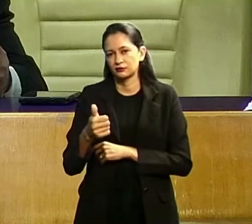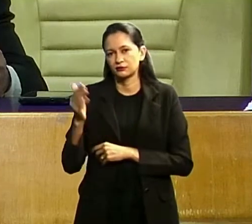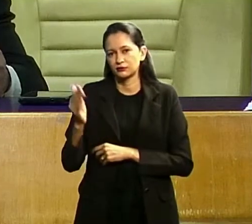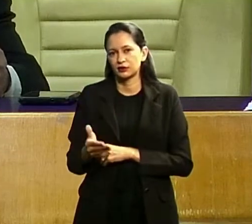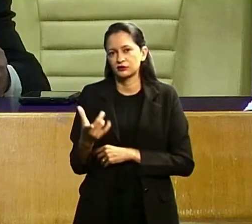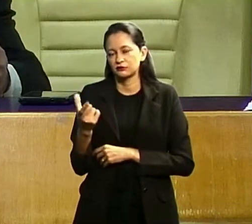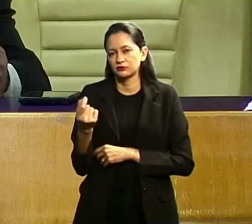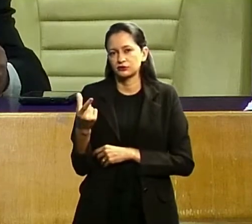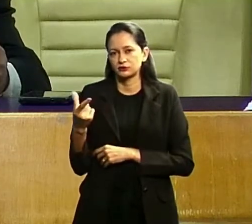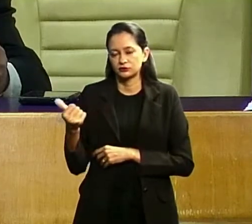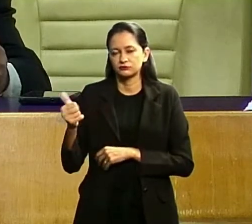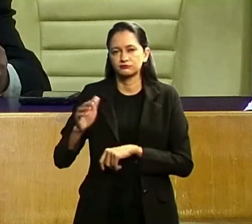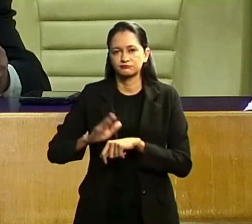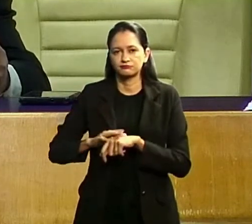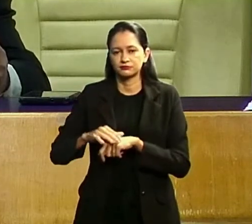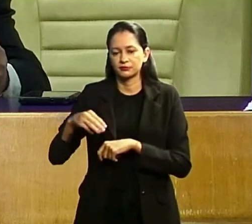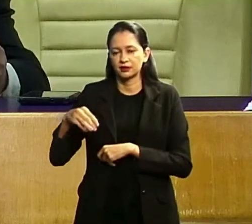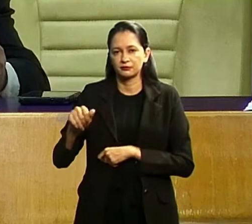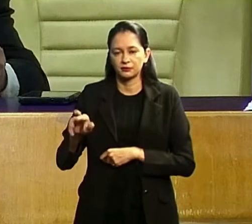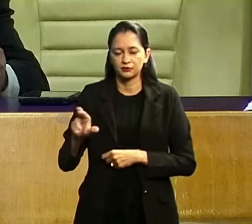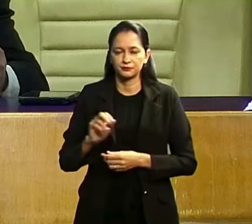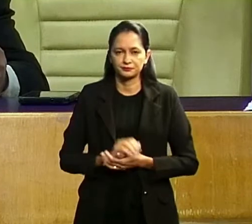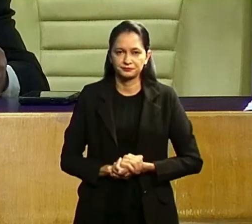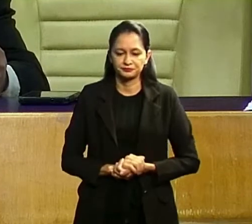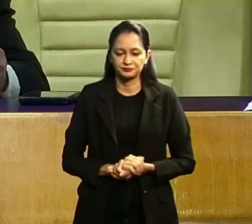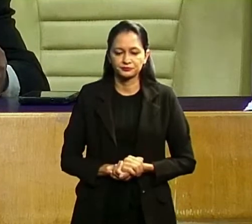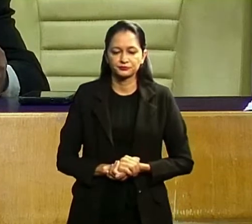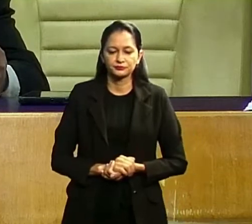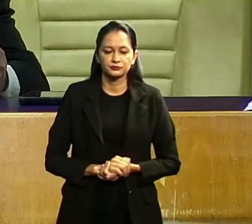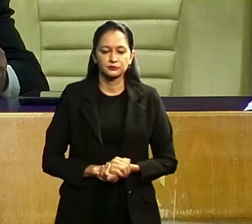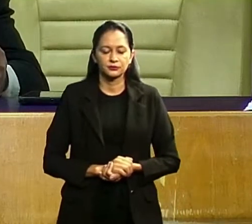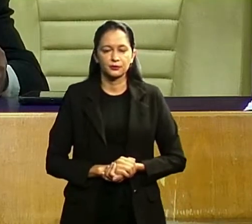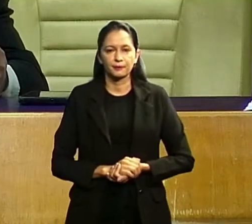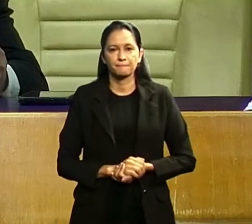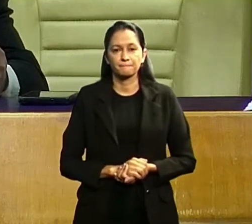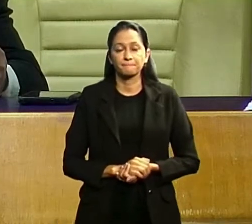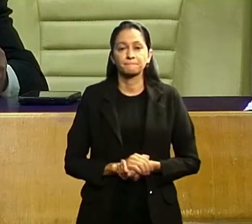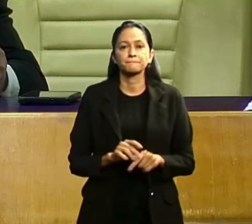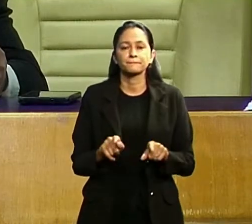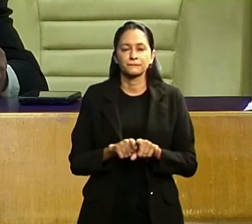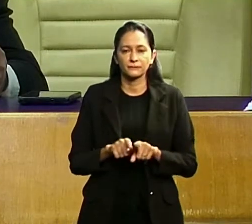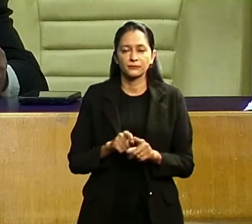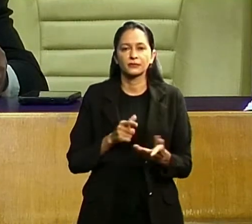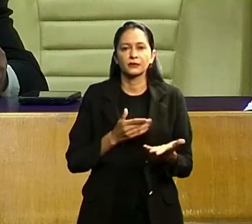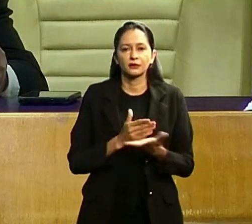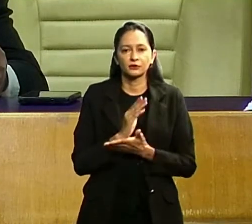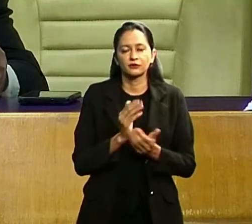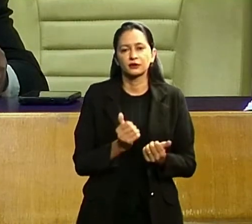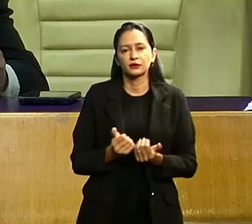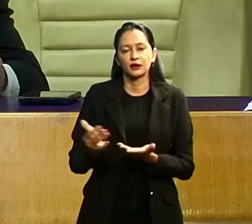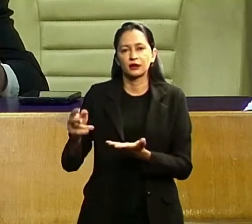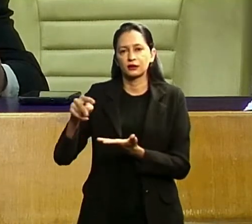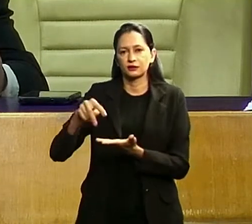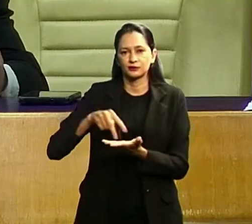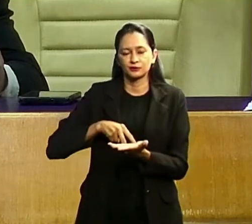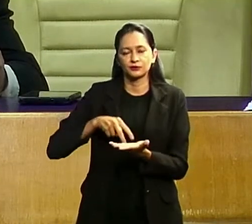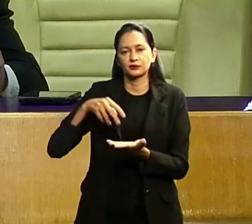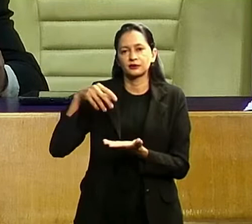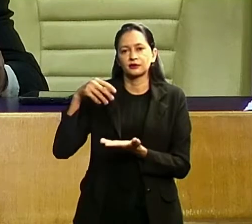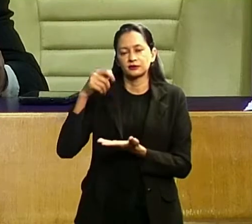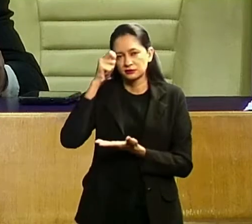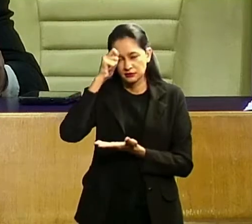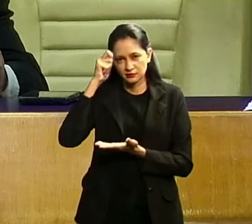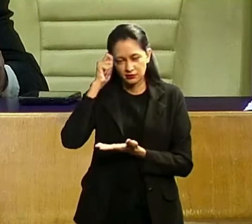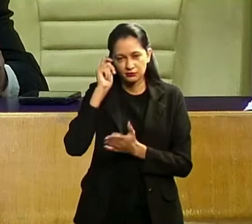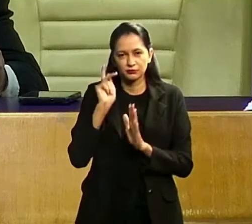Mauro Rubem. Foi aprovado pedido de vistas ao vereador Anselmo Pereira, projeto de